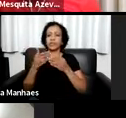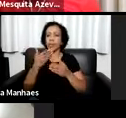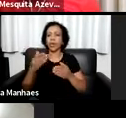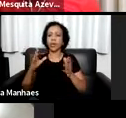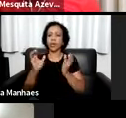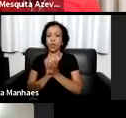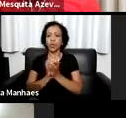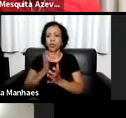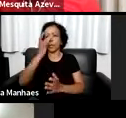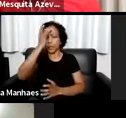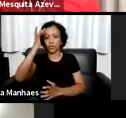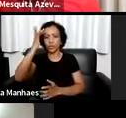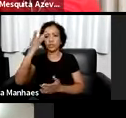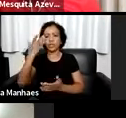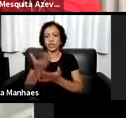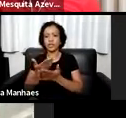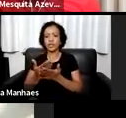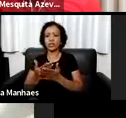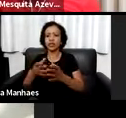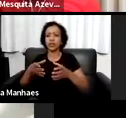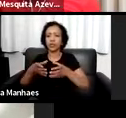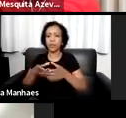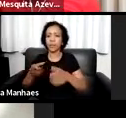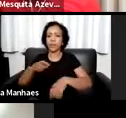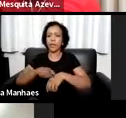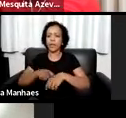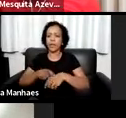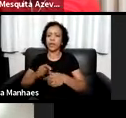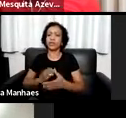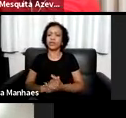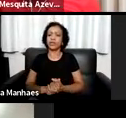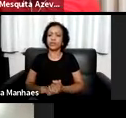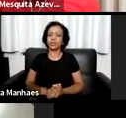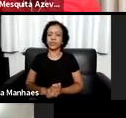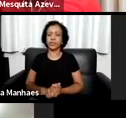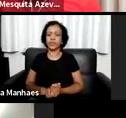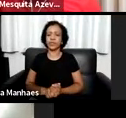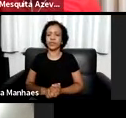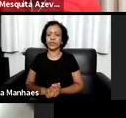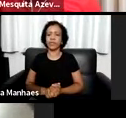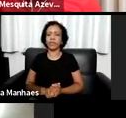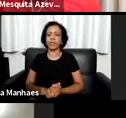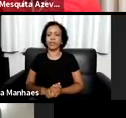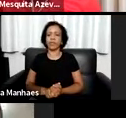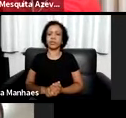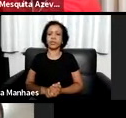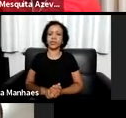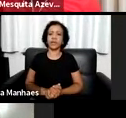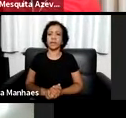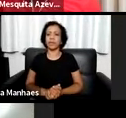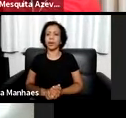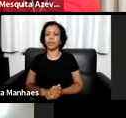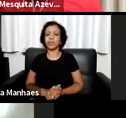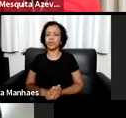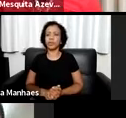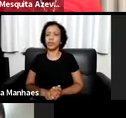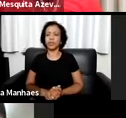bombeiro, pessoas que estão sempre se expondo pelo bem comum da sociedade. Pastor Samuel, por favor, meu irmão.